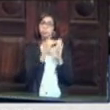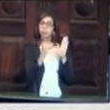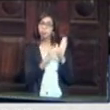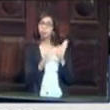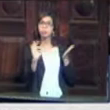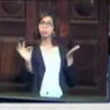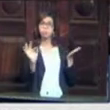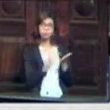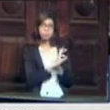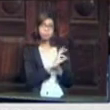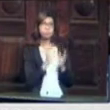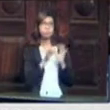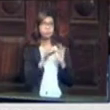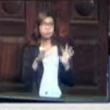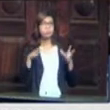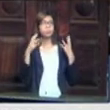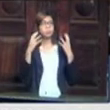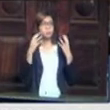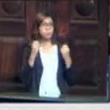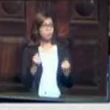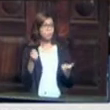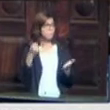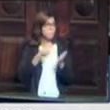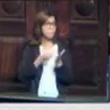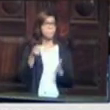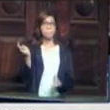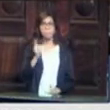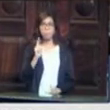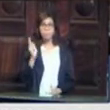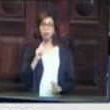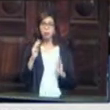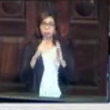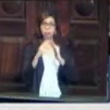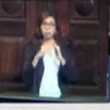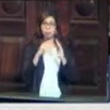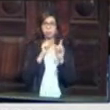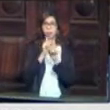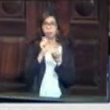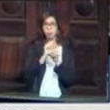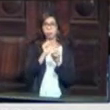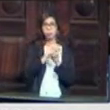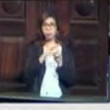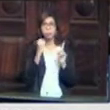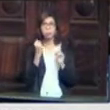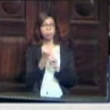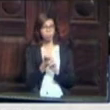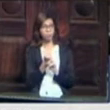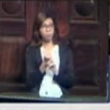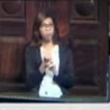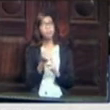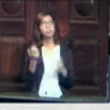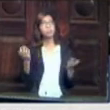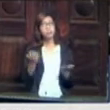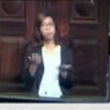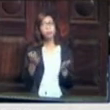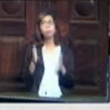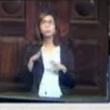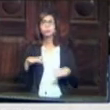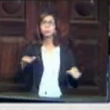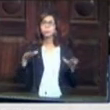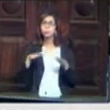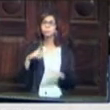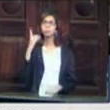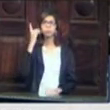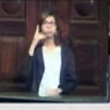que permitiu o não pagamento do aluguel social. Em muito boa hora, todos os deputados